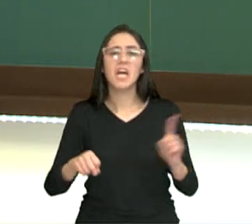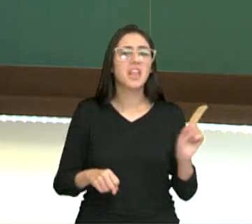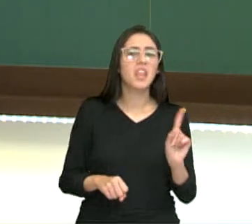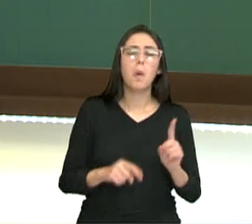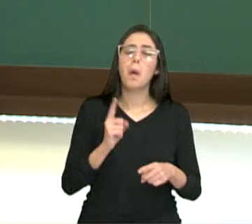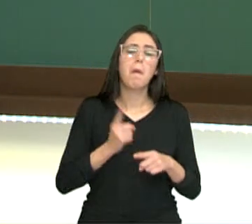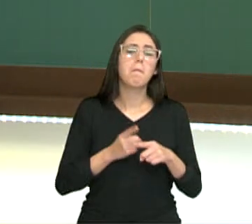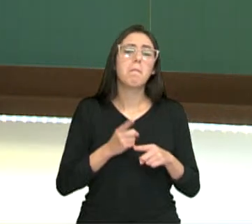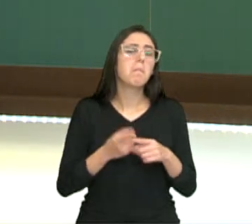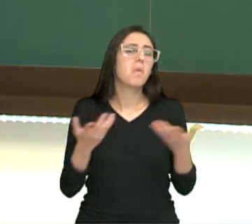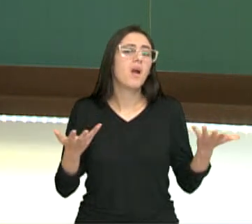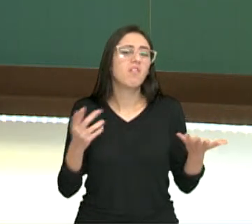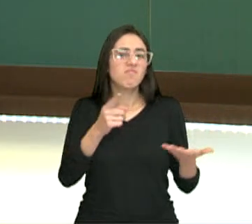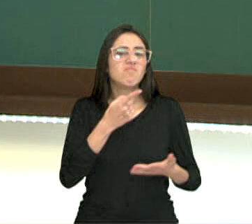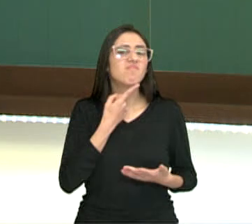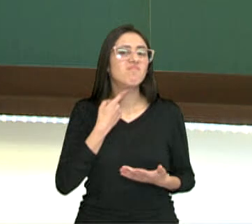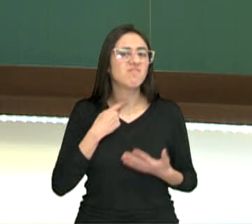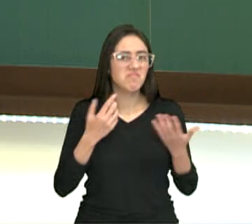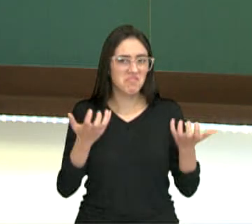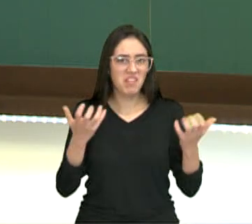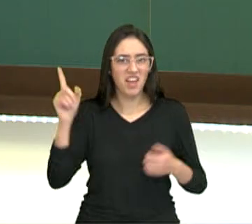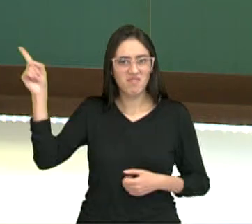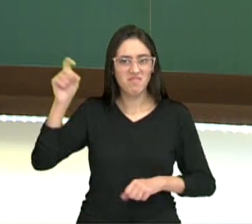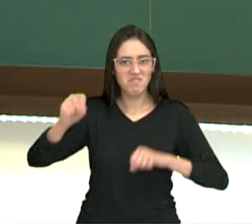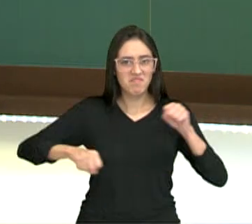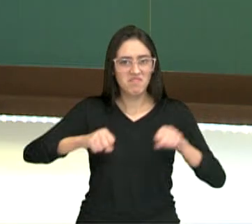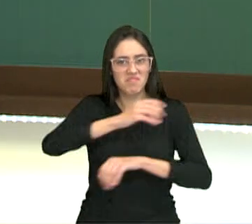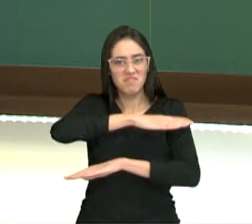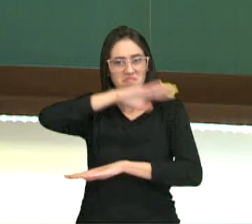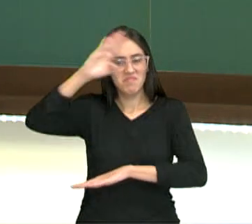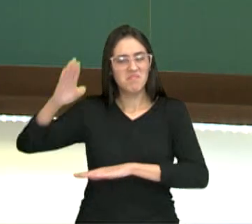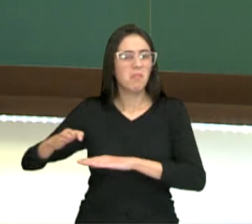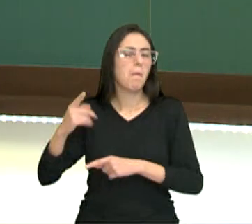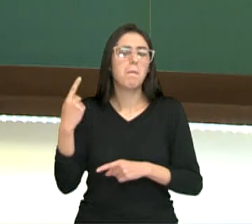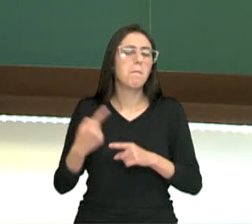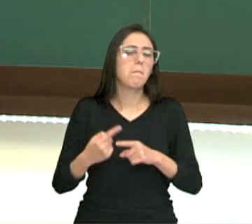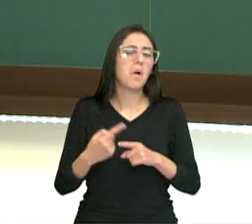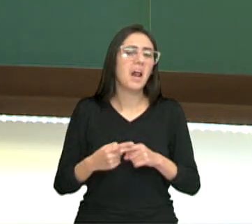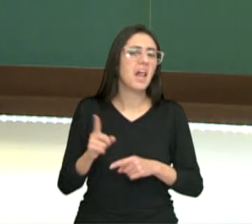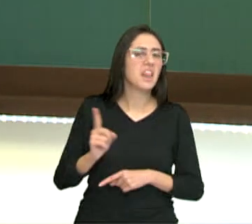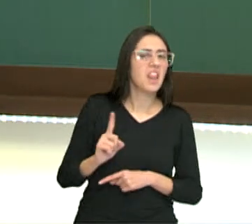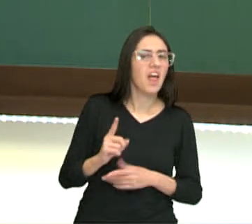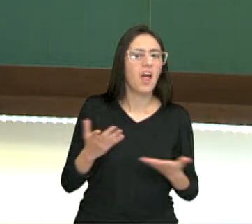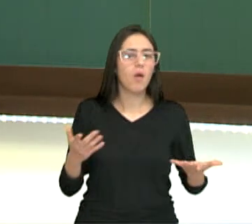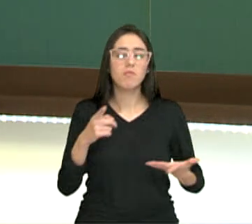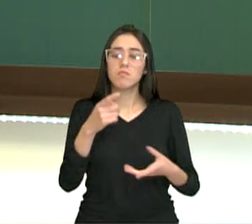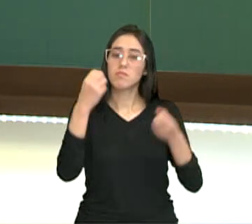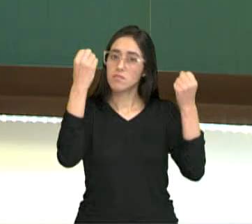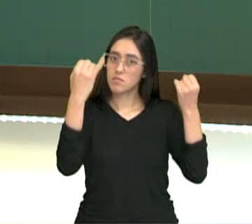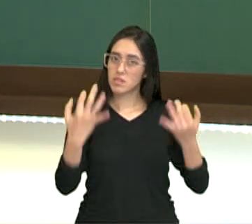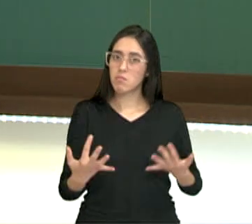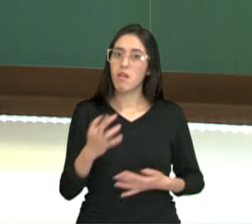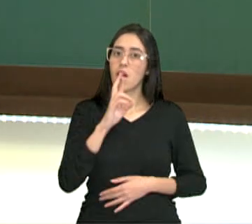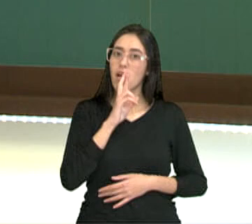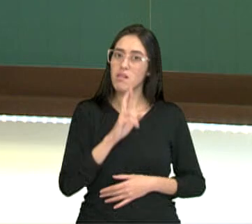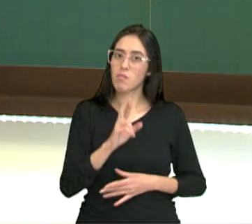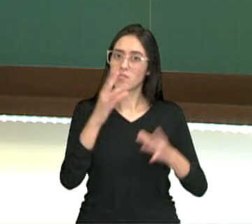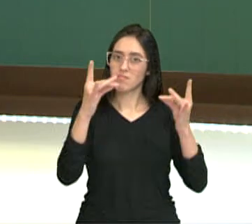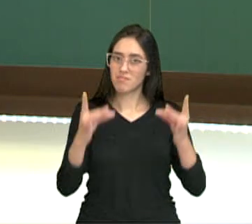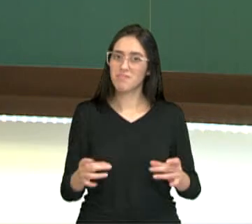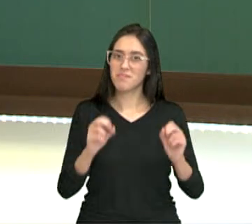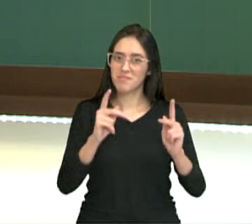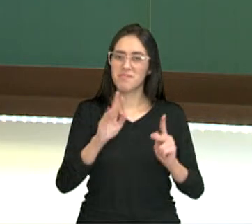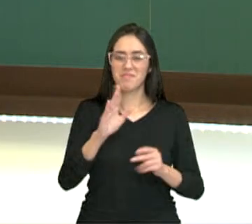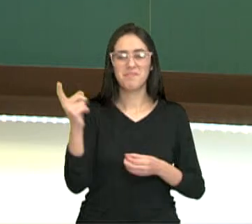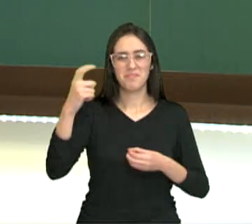você gostaria, por quê? Se você não gostaria, por que você não gostaria, né? Sempre justificando, fundamentando essa resposta e